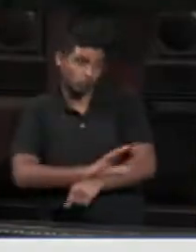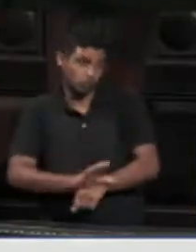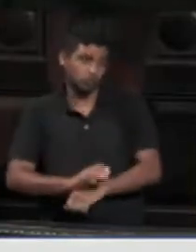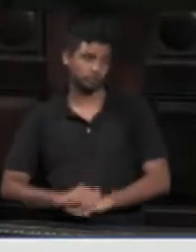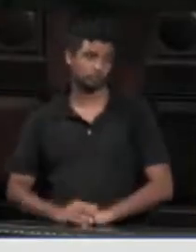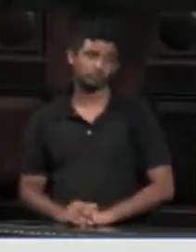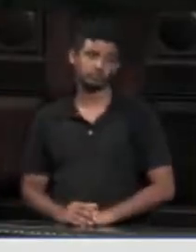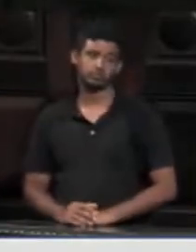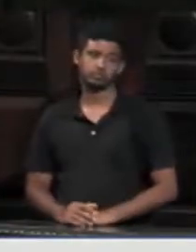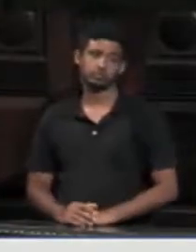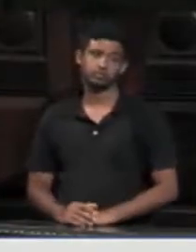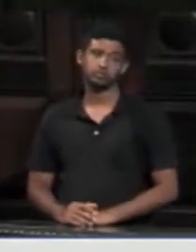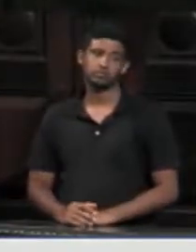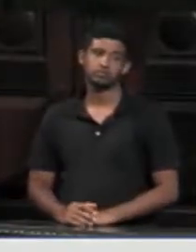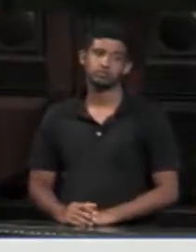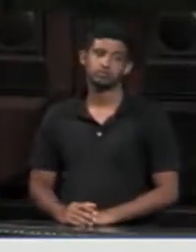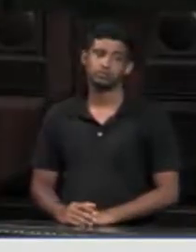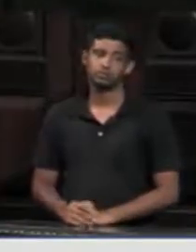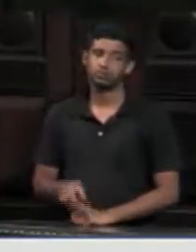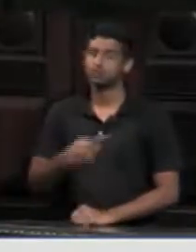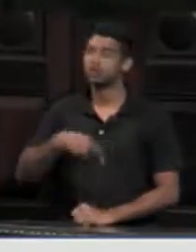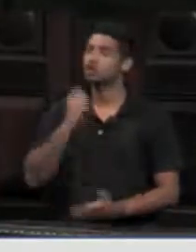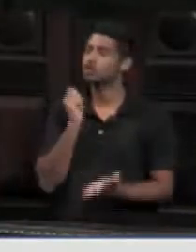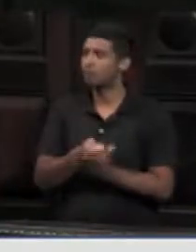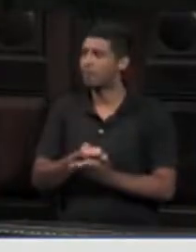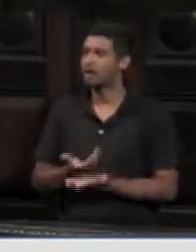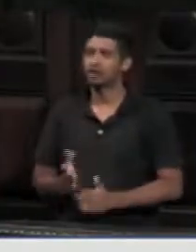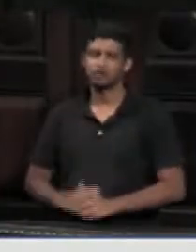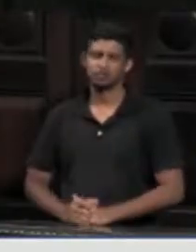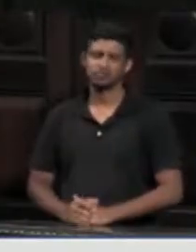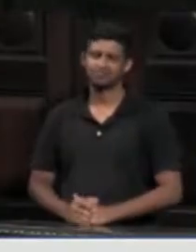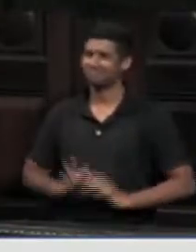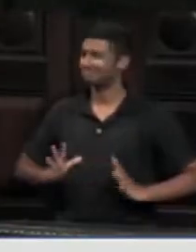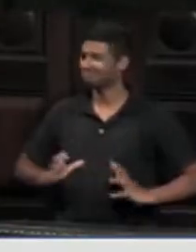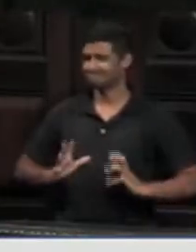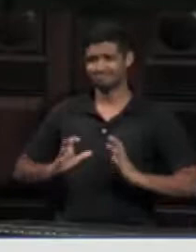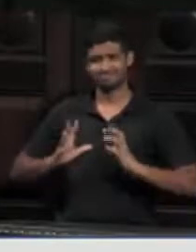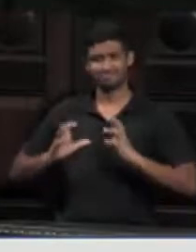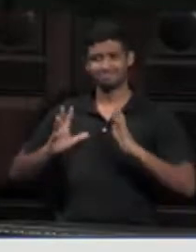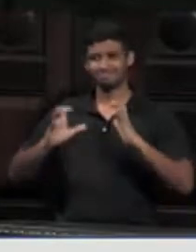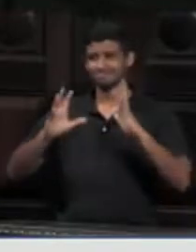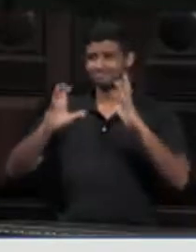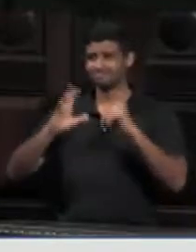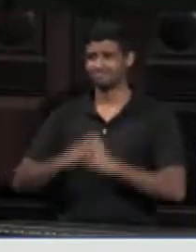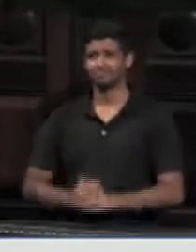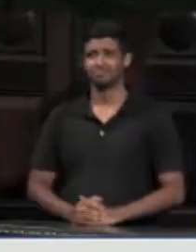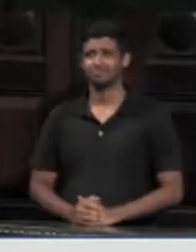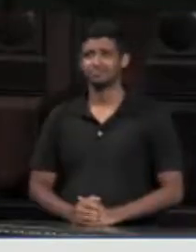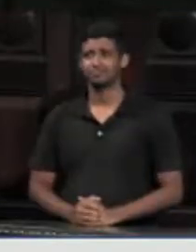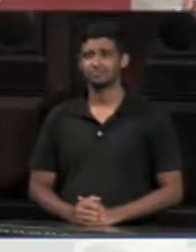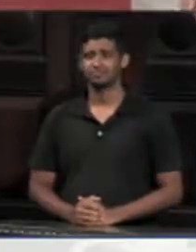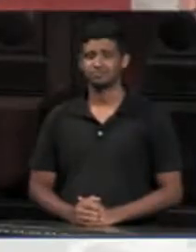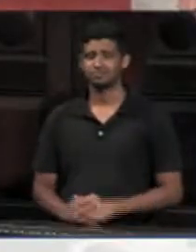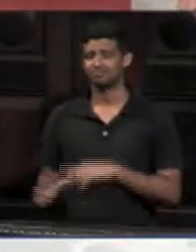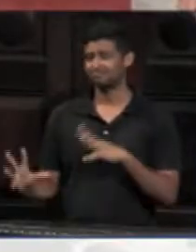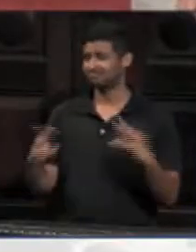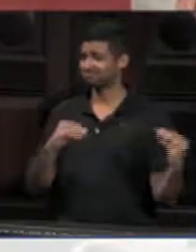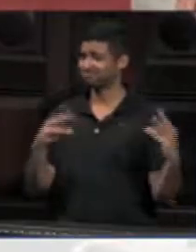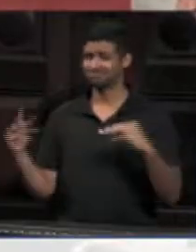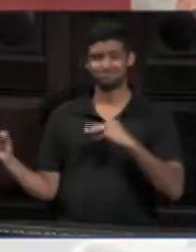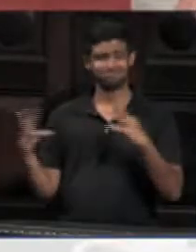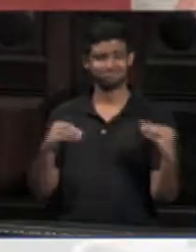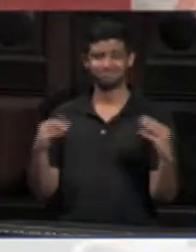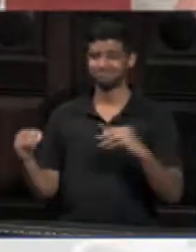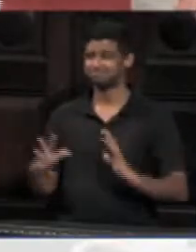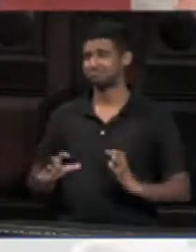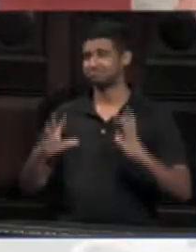Nós pagamos a passagem, ele vai para a Broadway e faz um espetáculo que ninguém no mundo comentou.